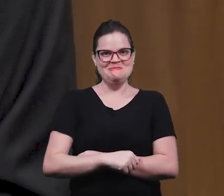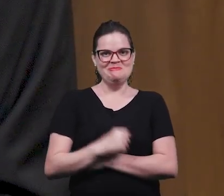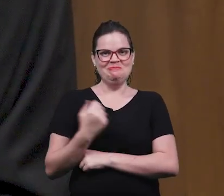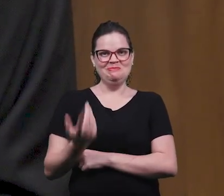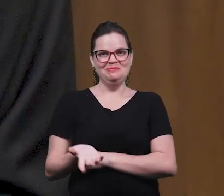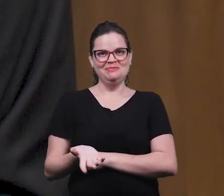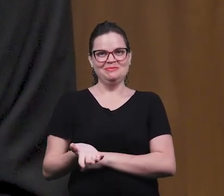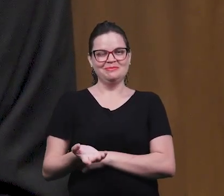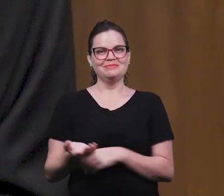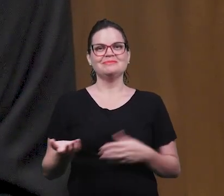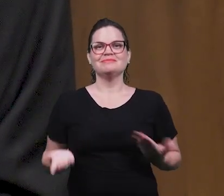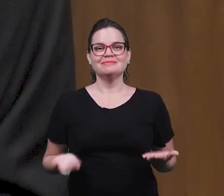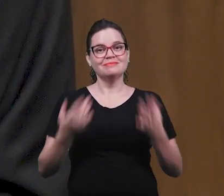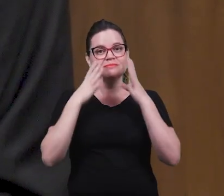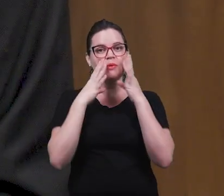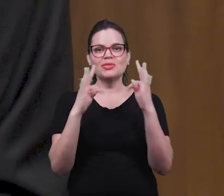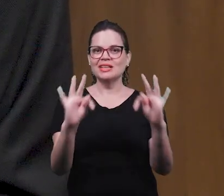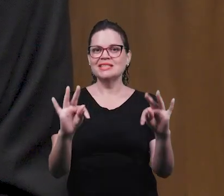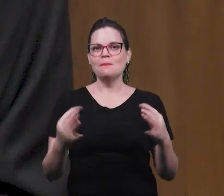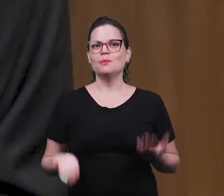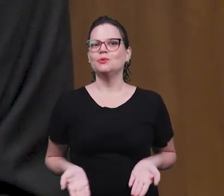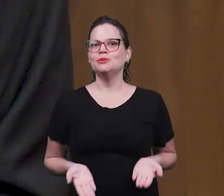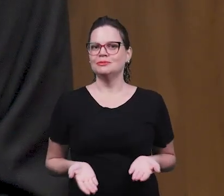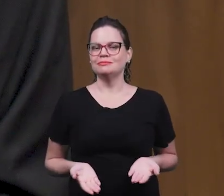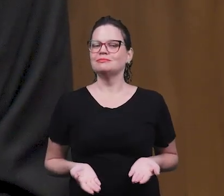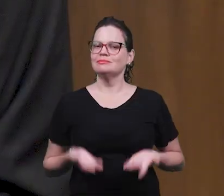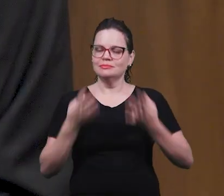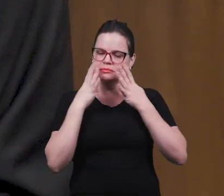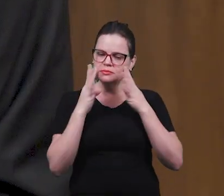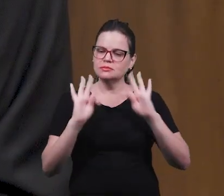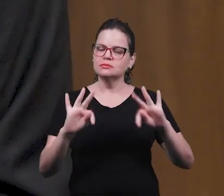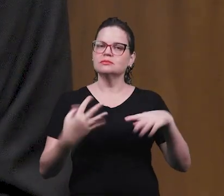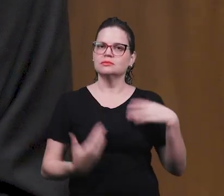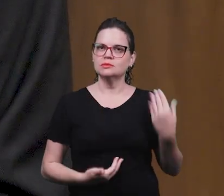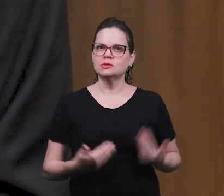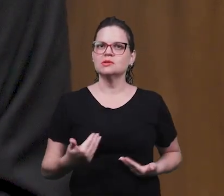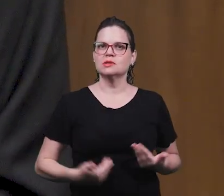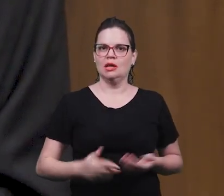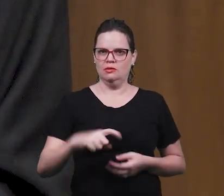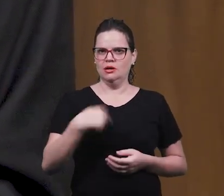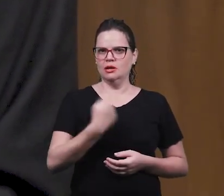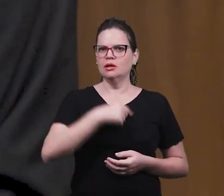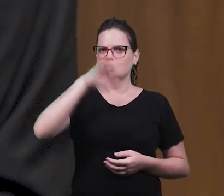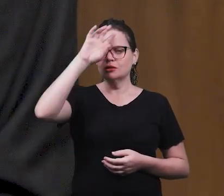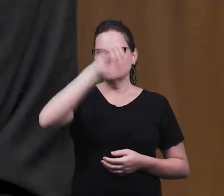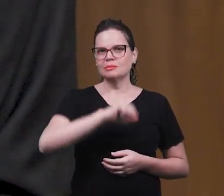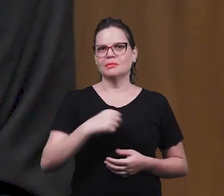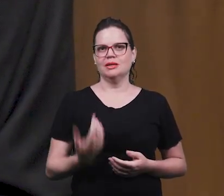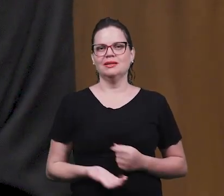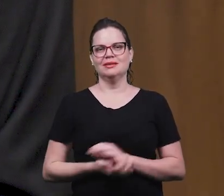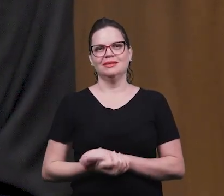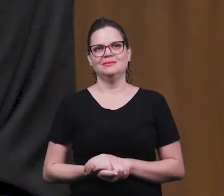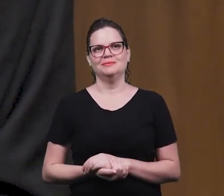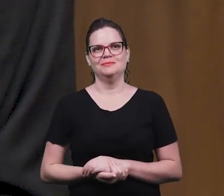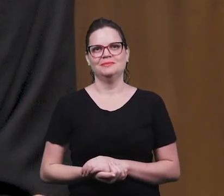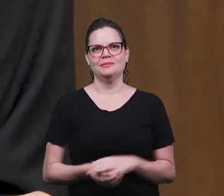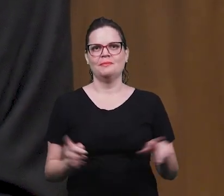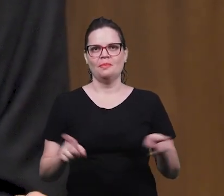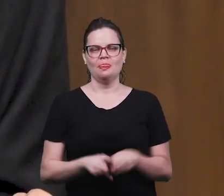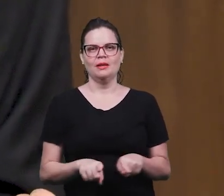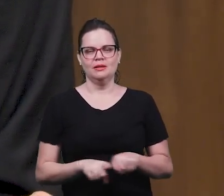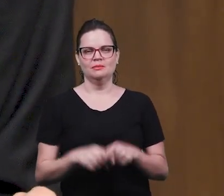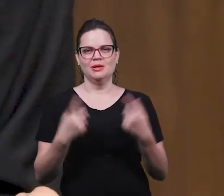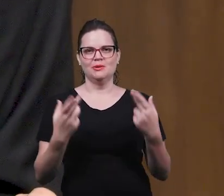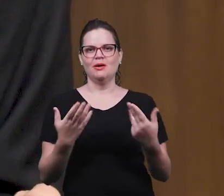assim... Não precisa ter dúvida, não, né? O servo, ele... A gente aprende isso, né? Eu me lembro, né? A gente